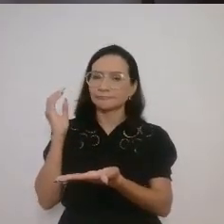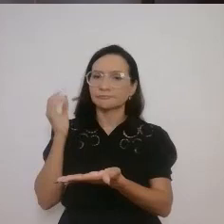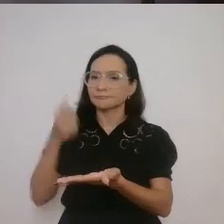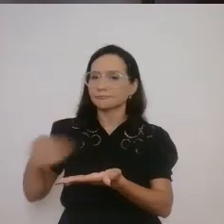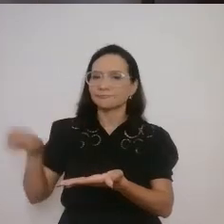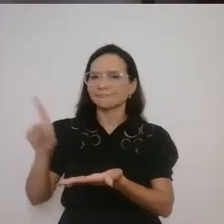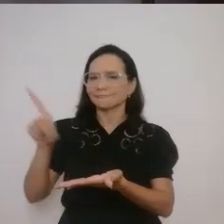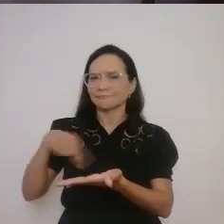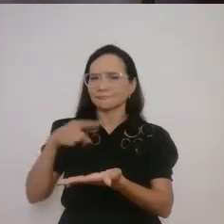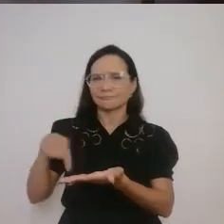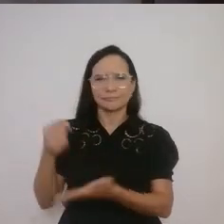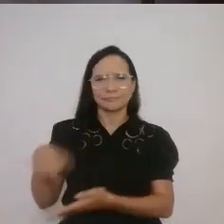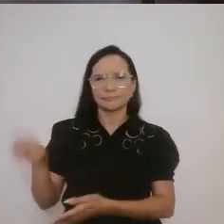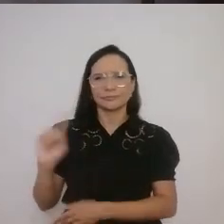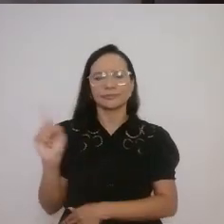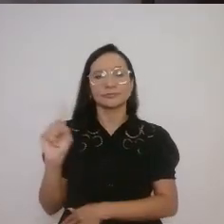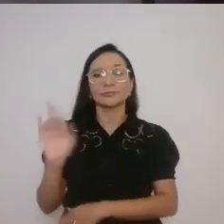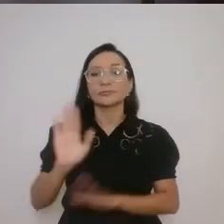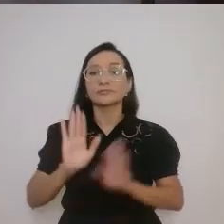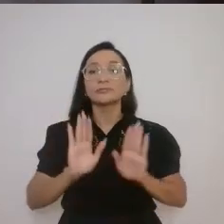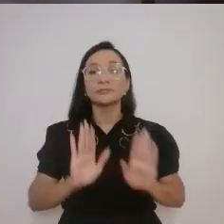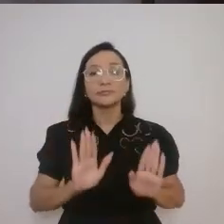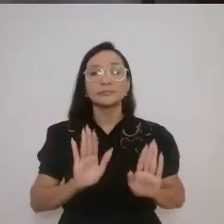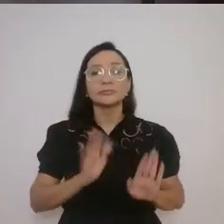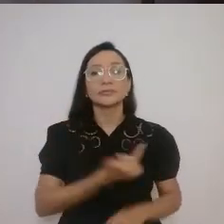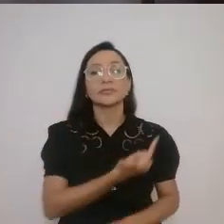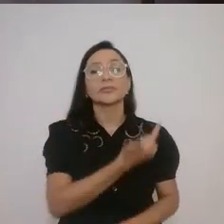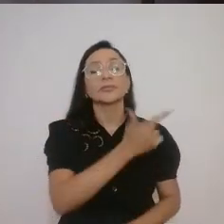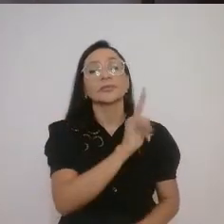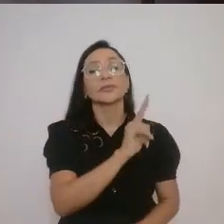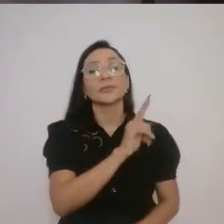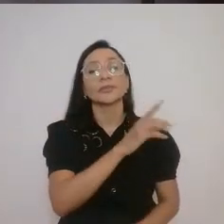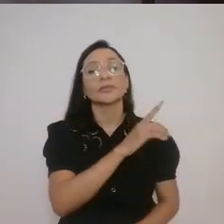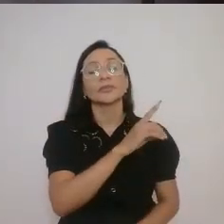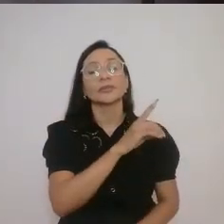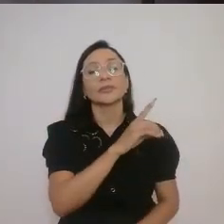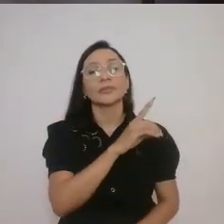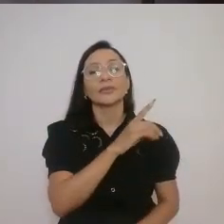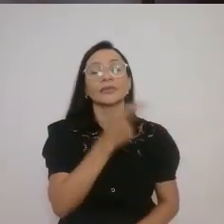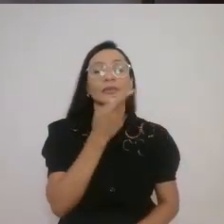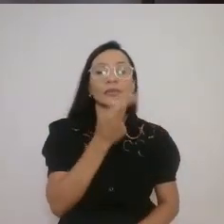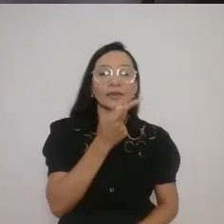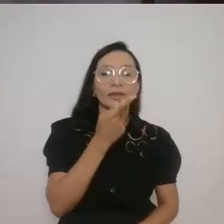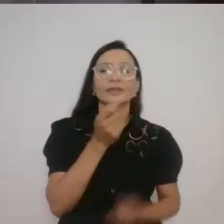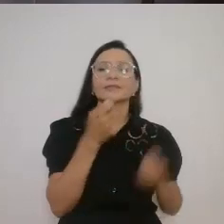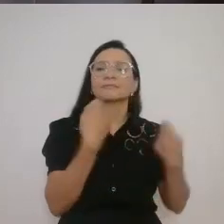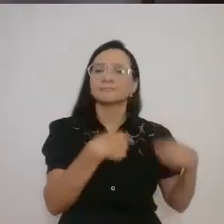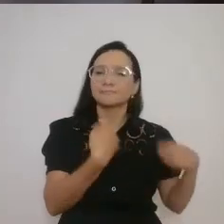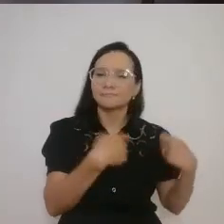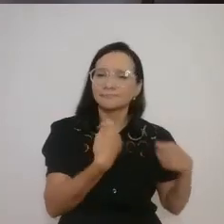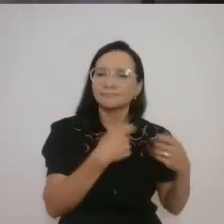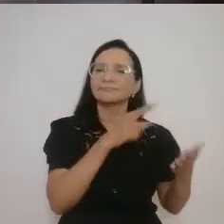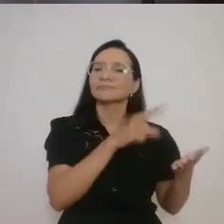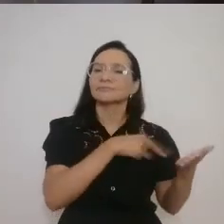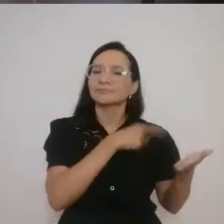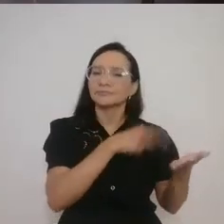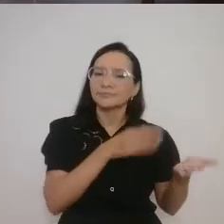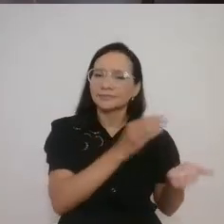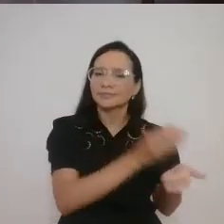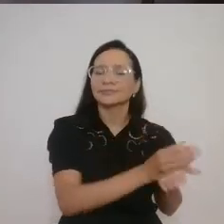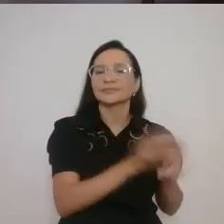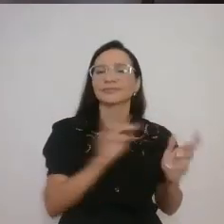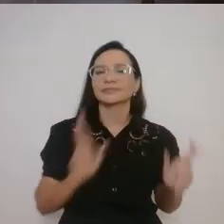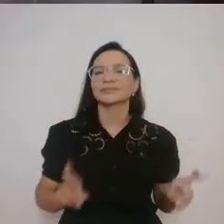anulada, mas o desembargador Cláudio entender que deve ser anulada, a divergência